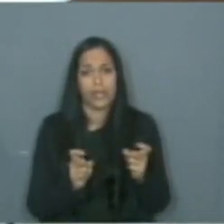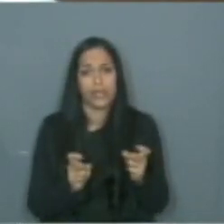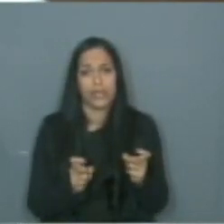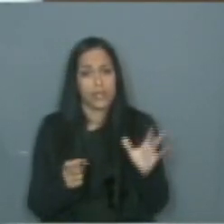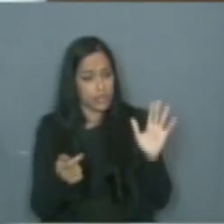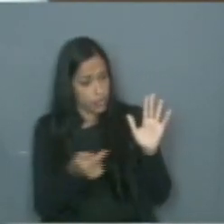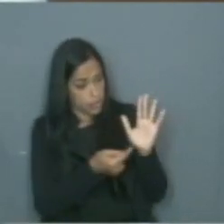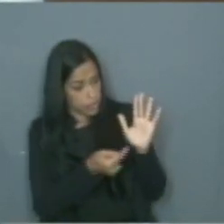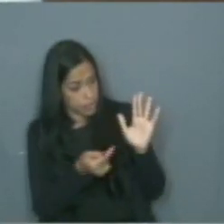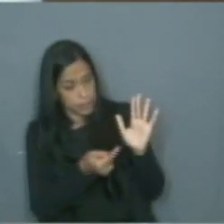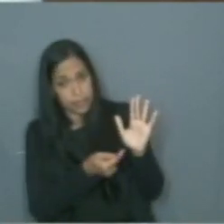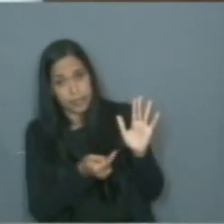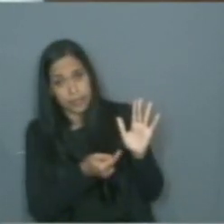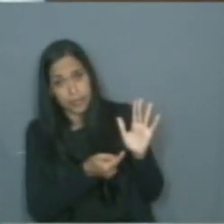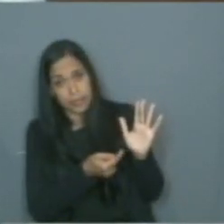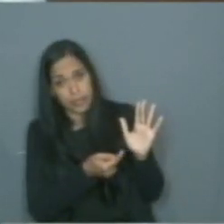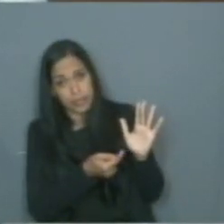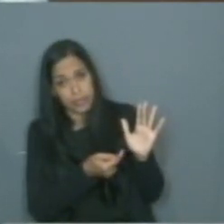Vai trazer